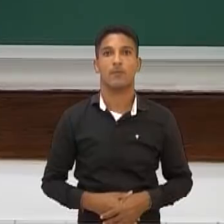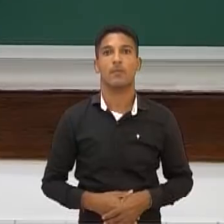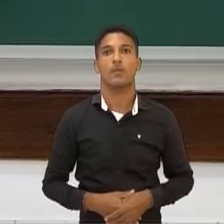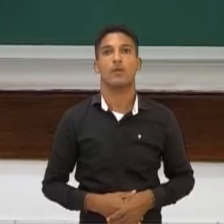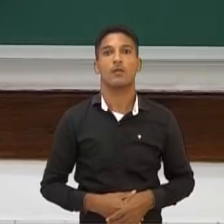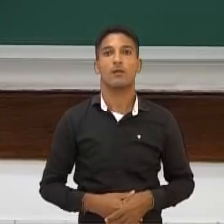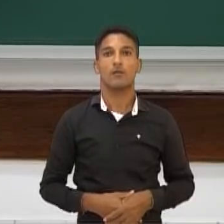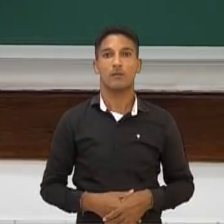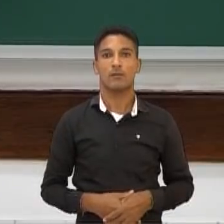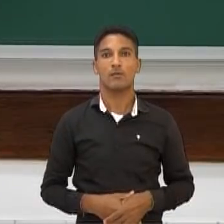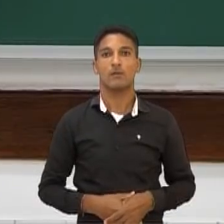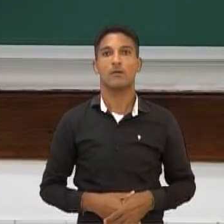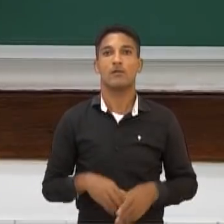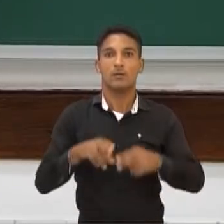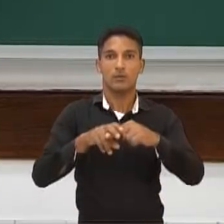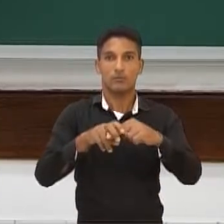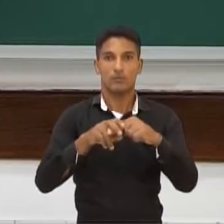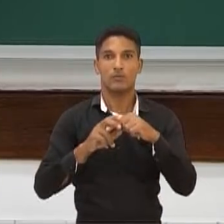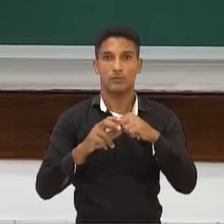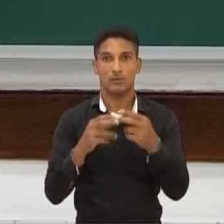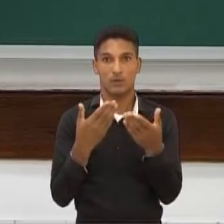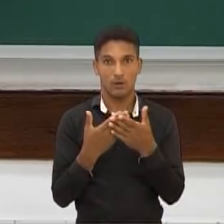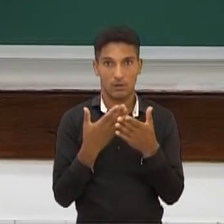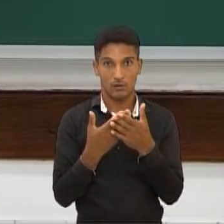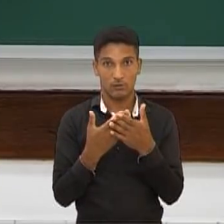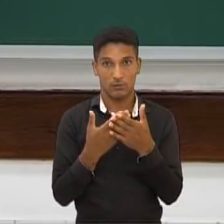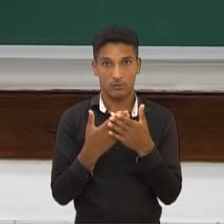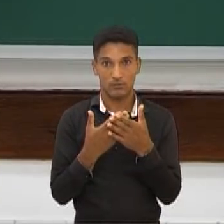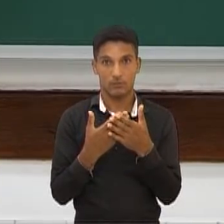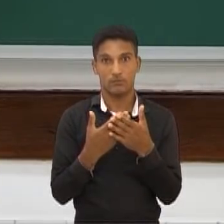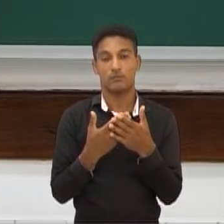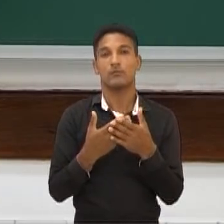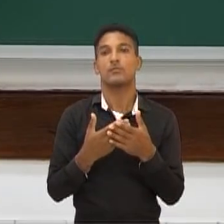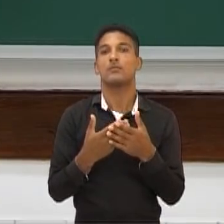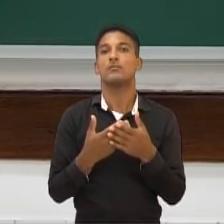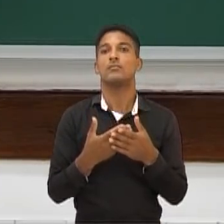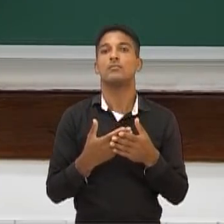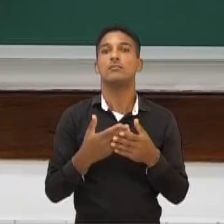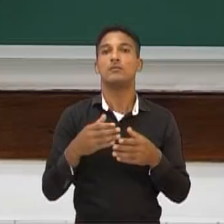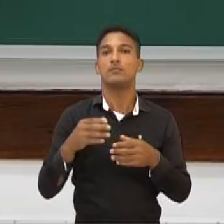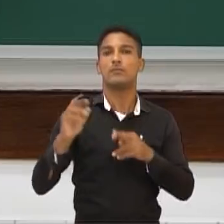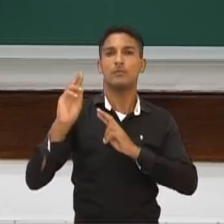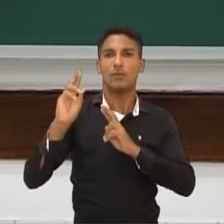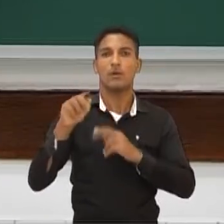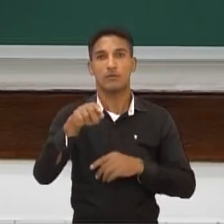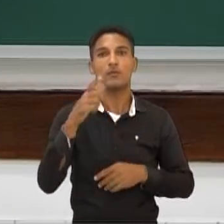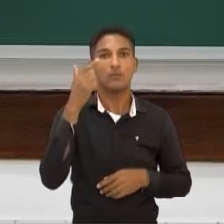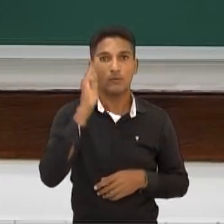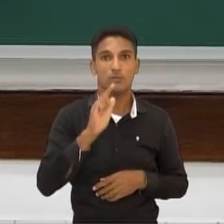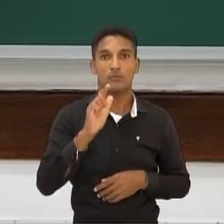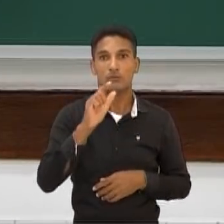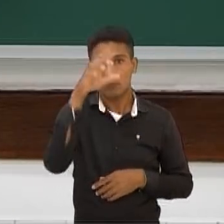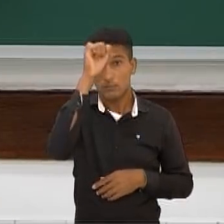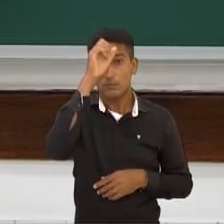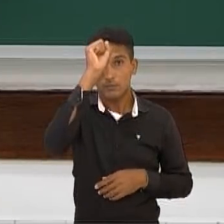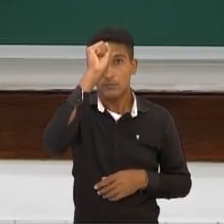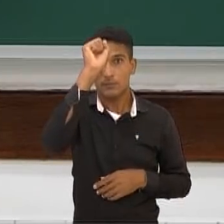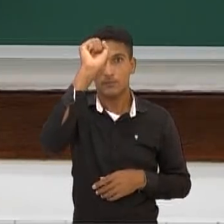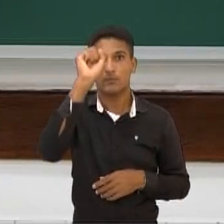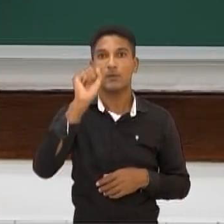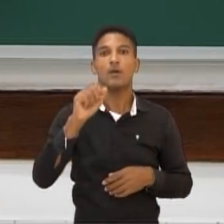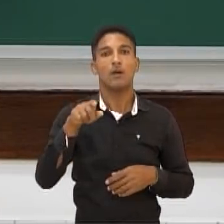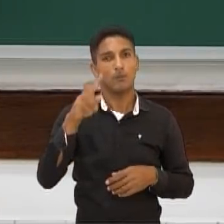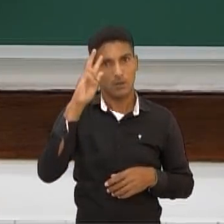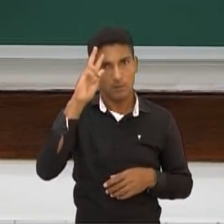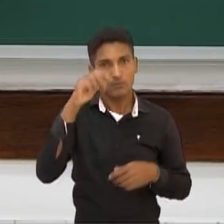temperatura. Então, querido estudante, essa aula eu espero que eu tenha contribuído para a sua aprendizagem. Lembre-se sempre, tem